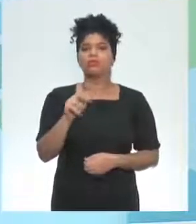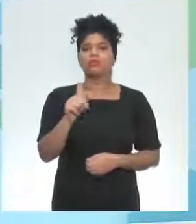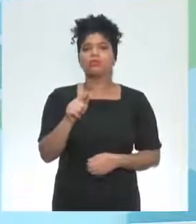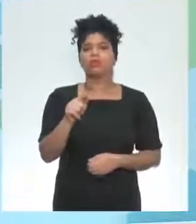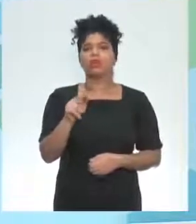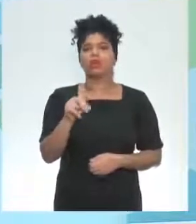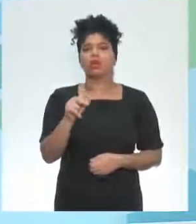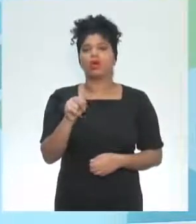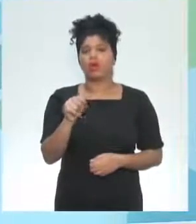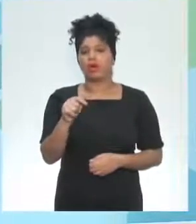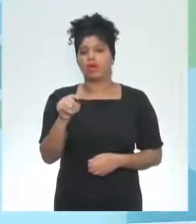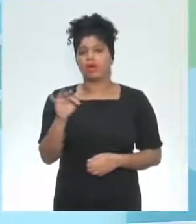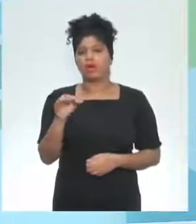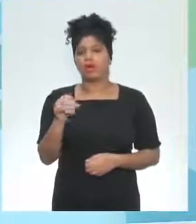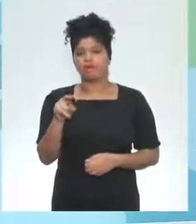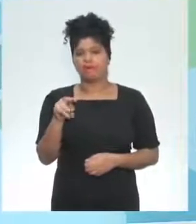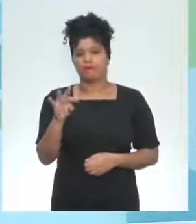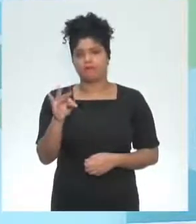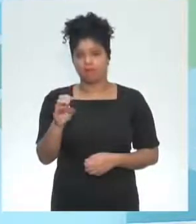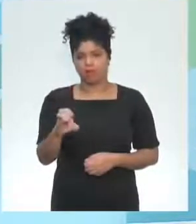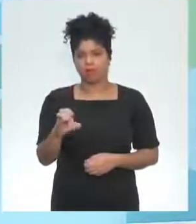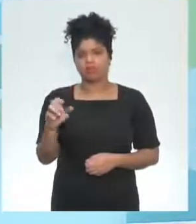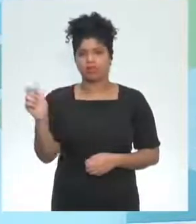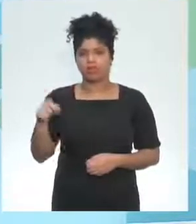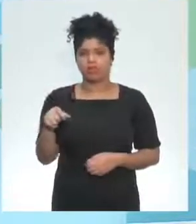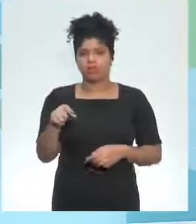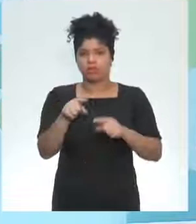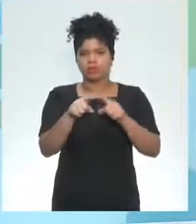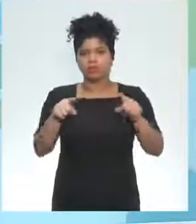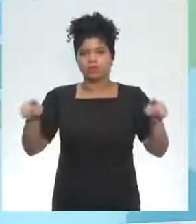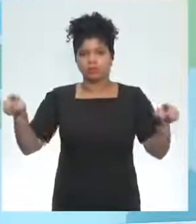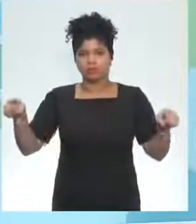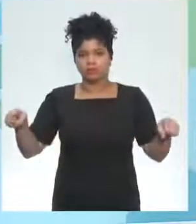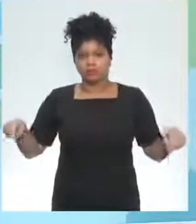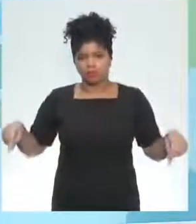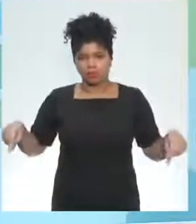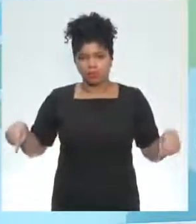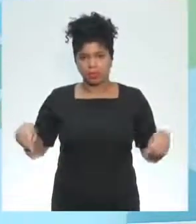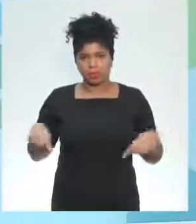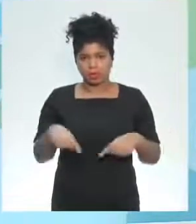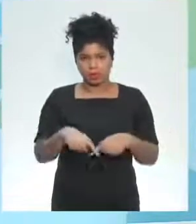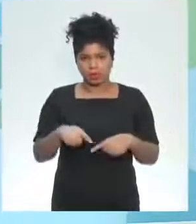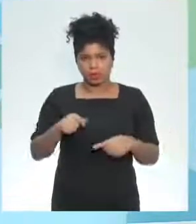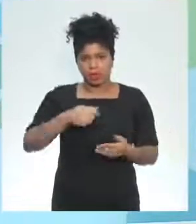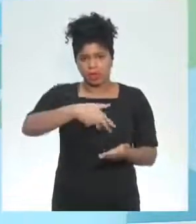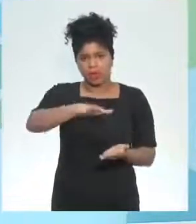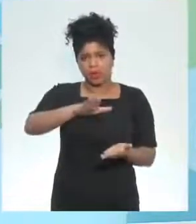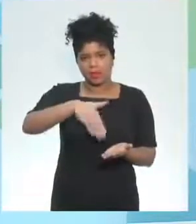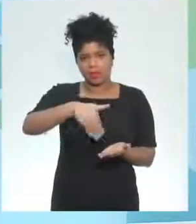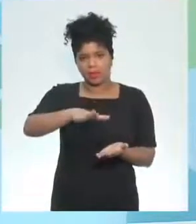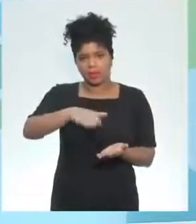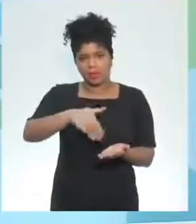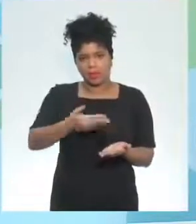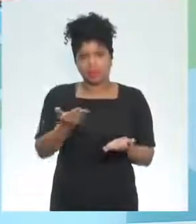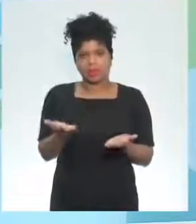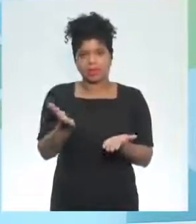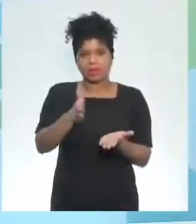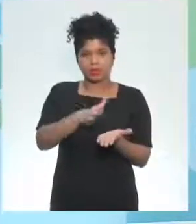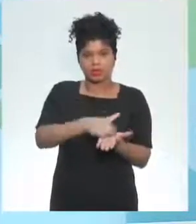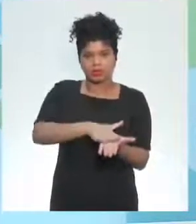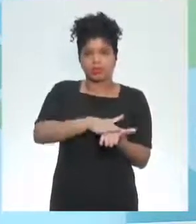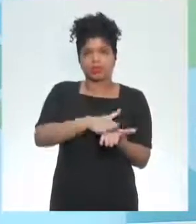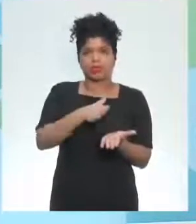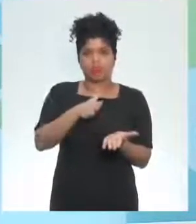todo um molde ali, né, naquela chapa de metal, para que depois de entintada, né, você faça a gravação, né,